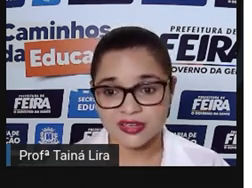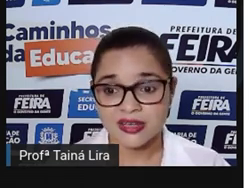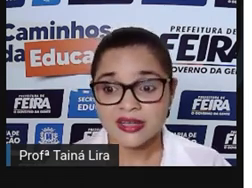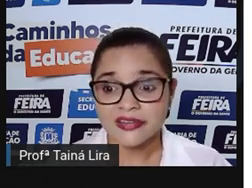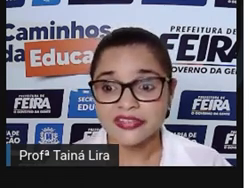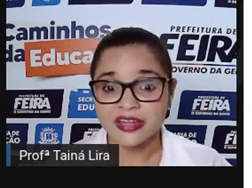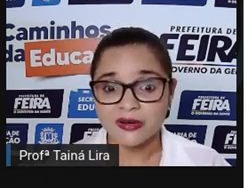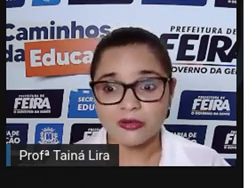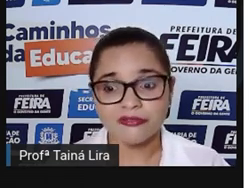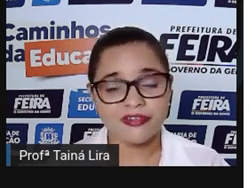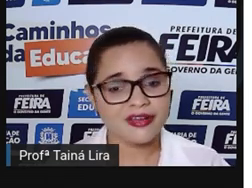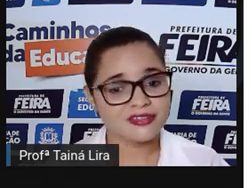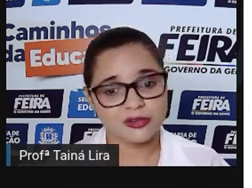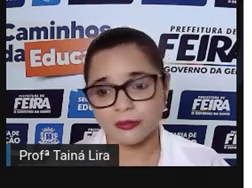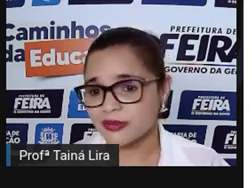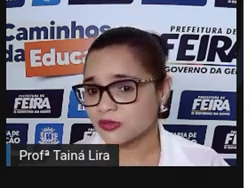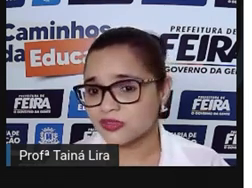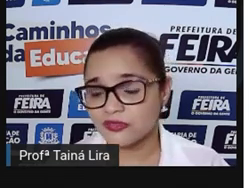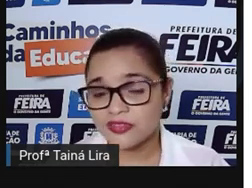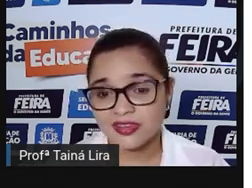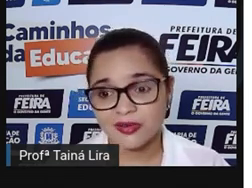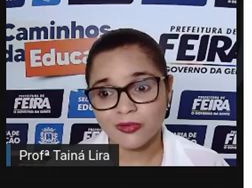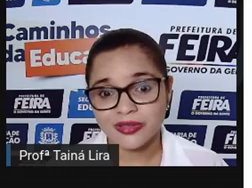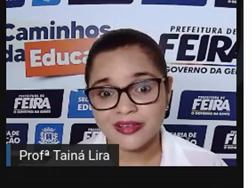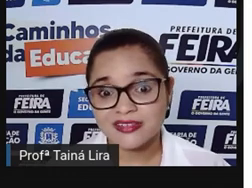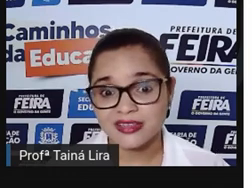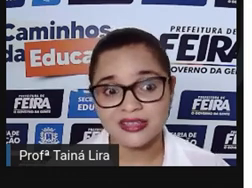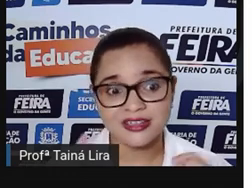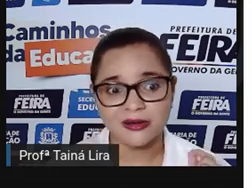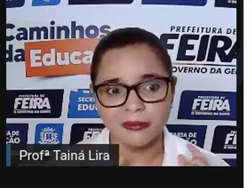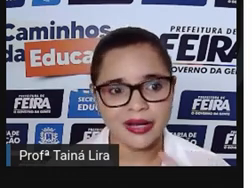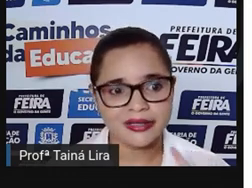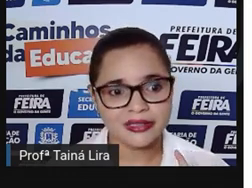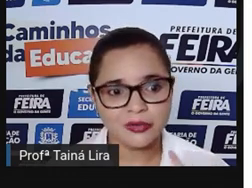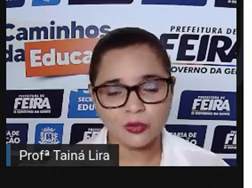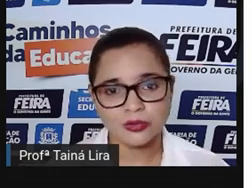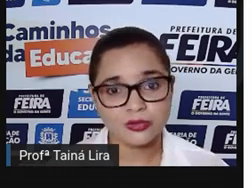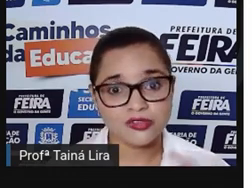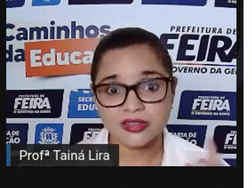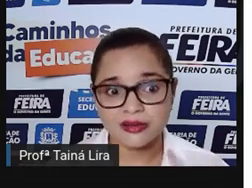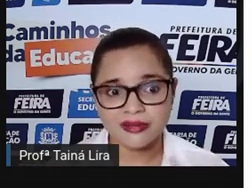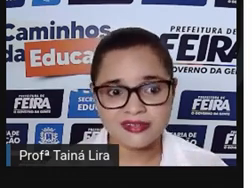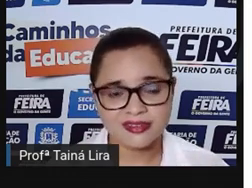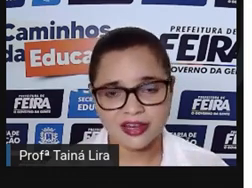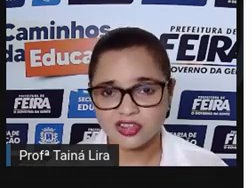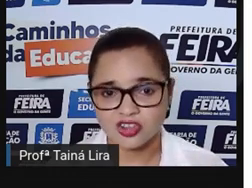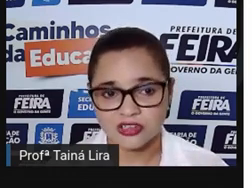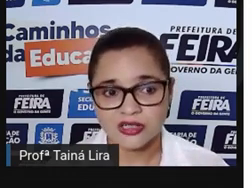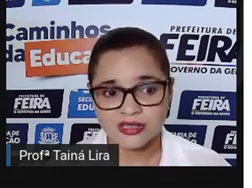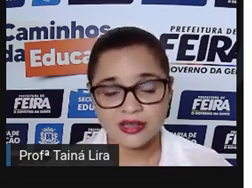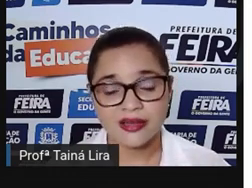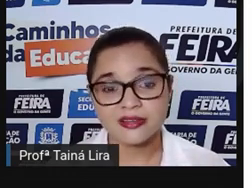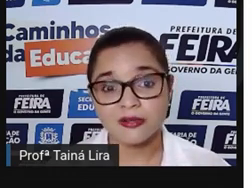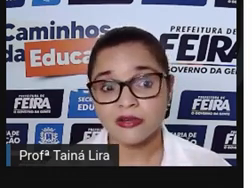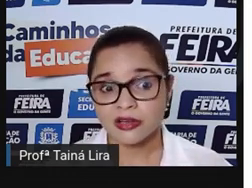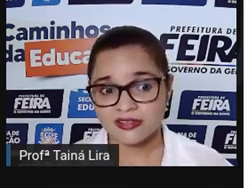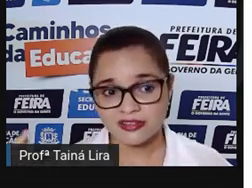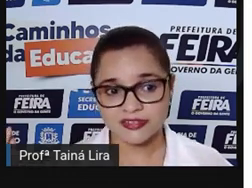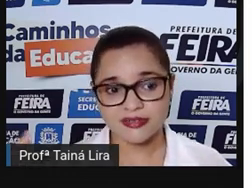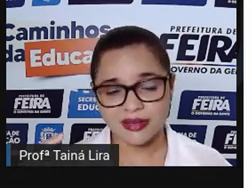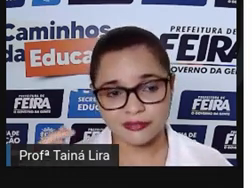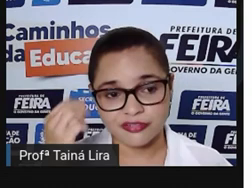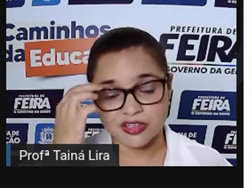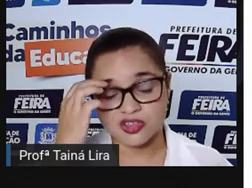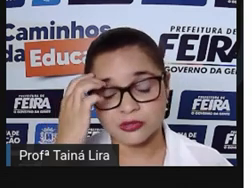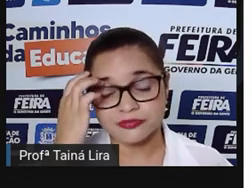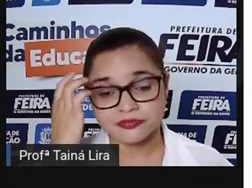pessoas. Não converse com pessoas que você não conhece e não marque encontros e não aceite, tá? Então, vocês